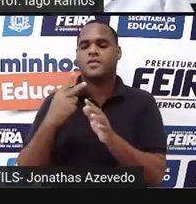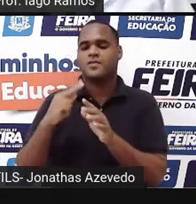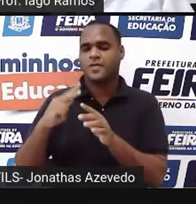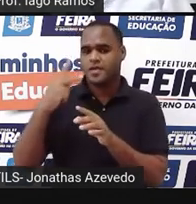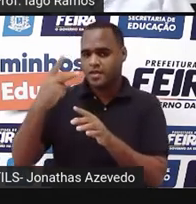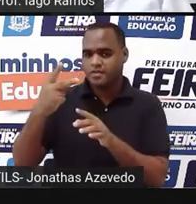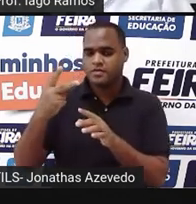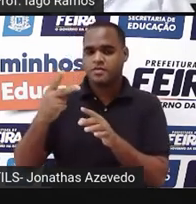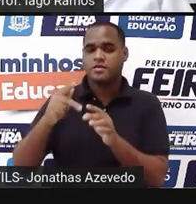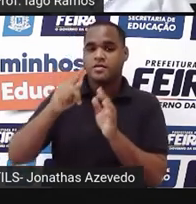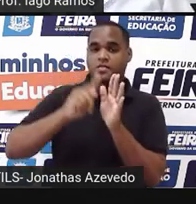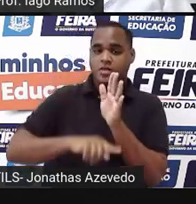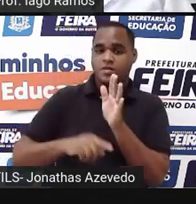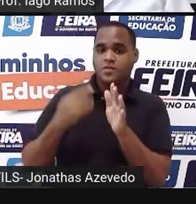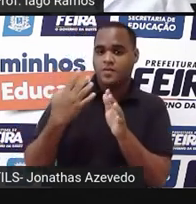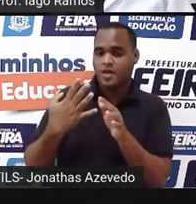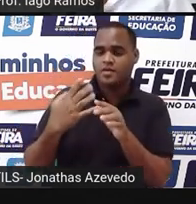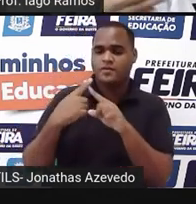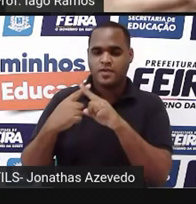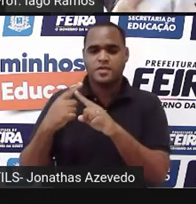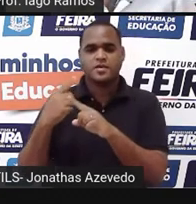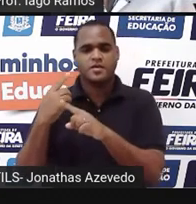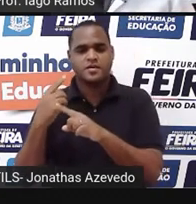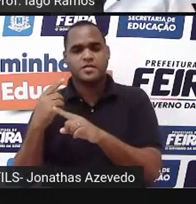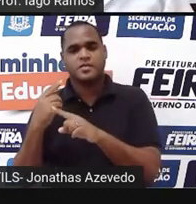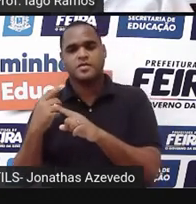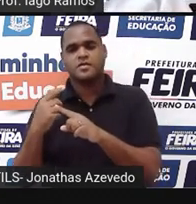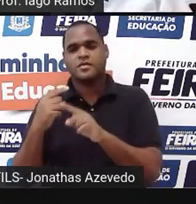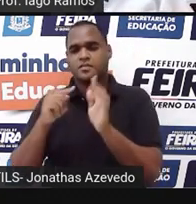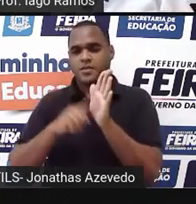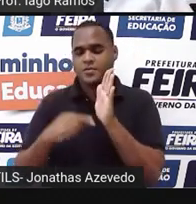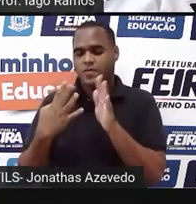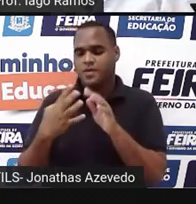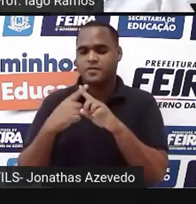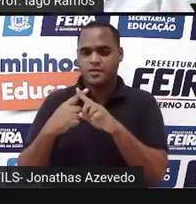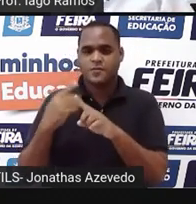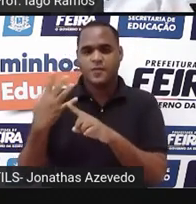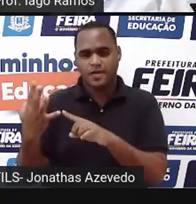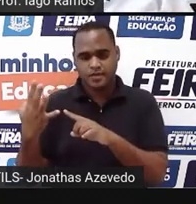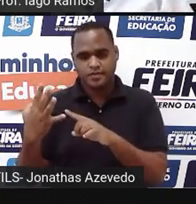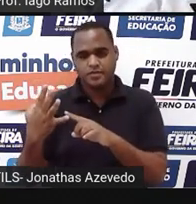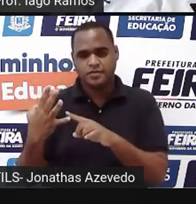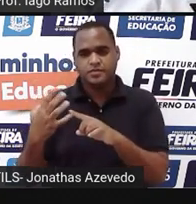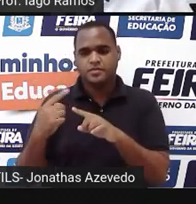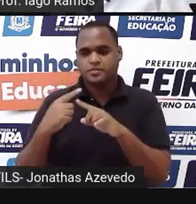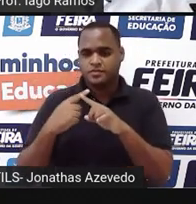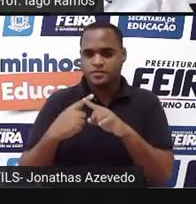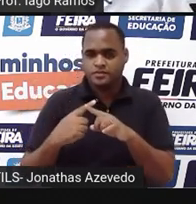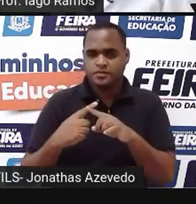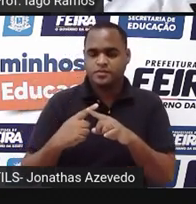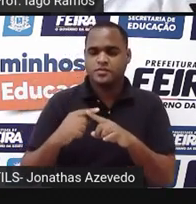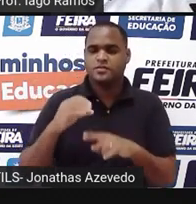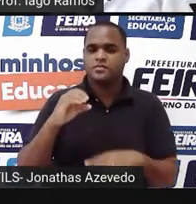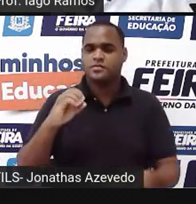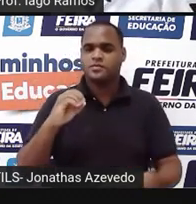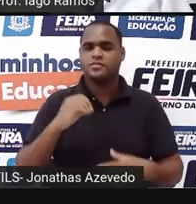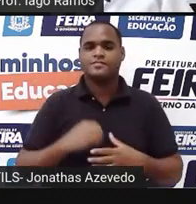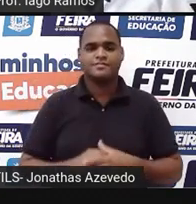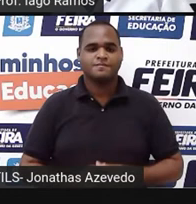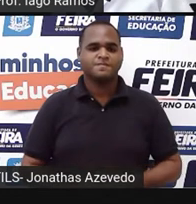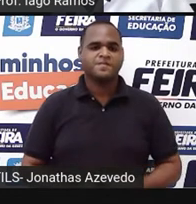quadrado, menos 4 vezes o A, que nesse caso é 4, vezes o C, que é 0, tá